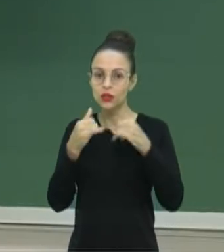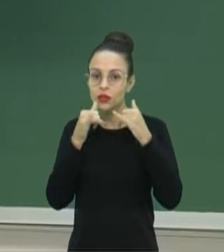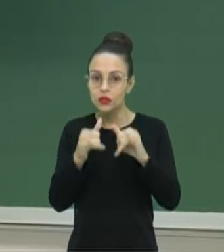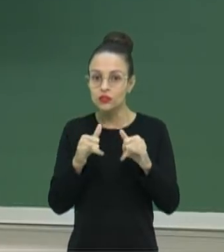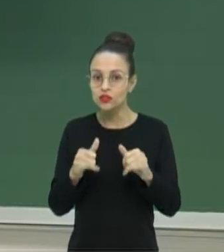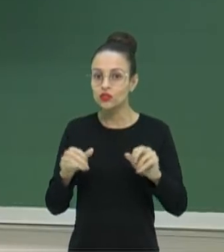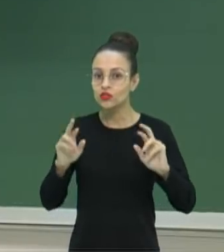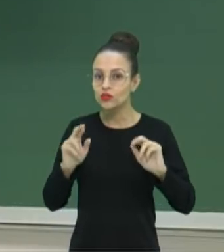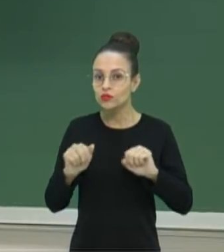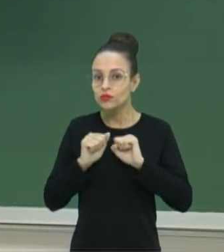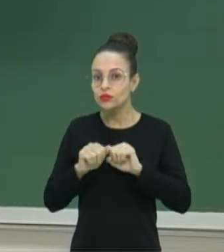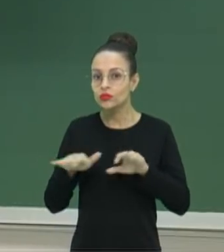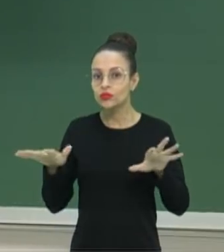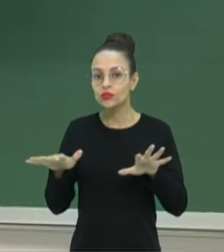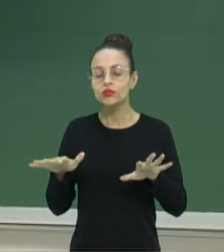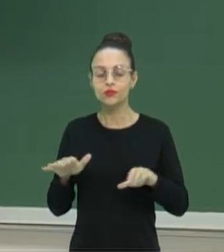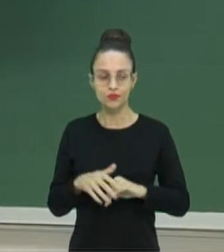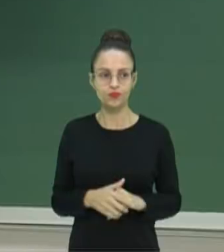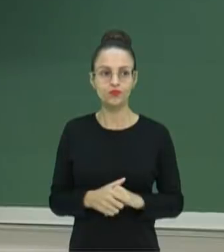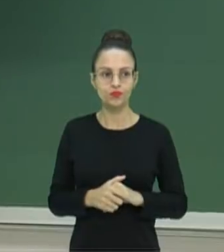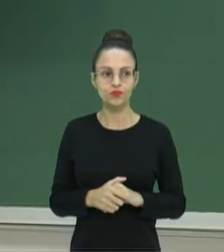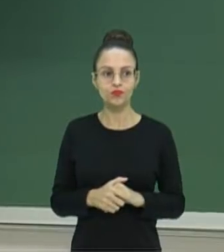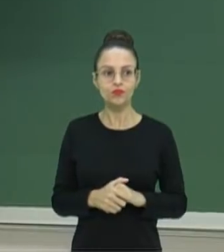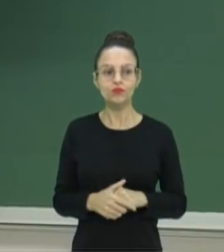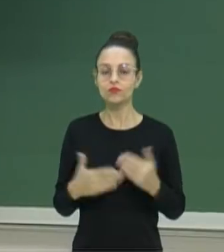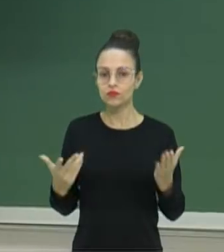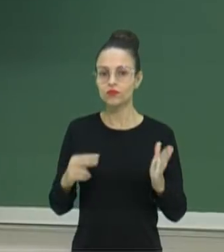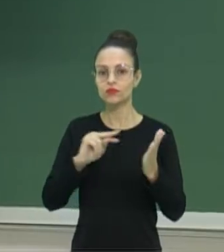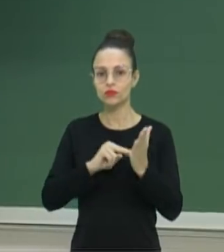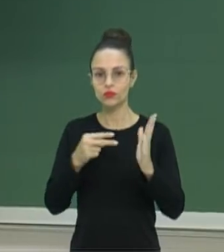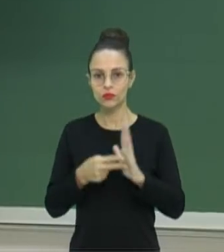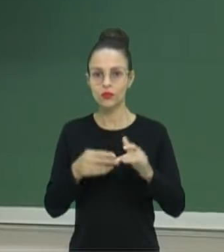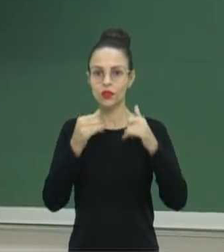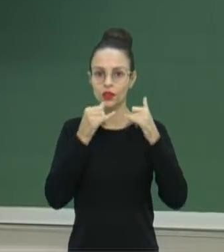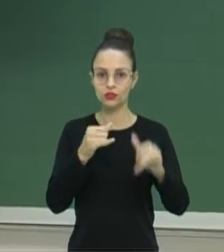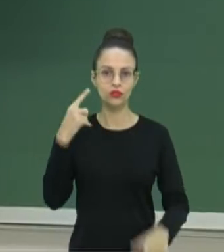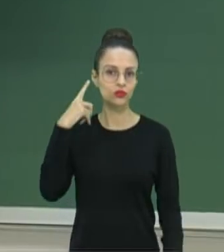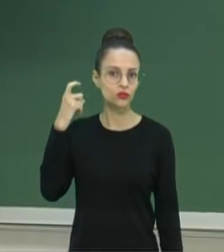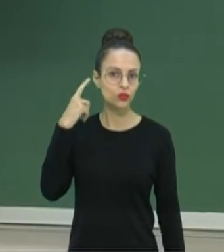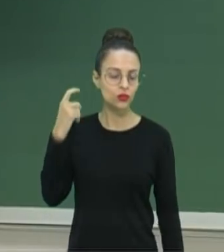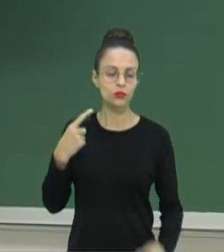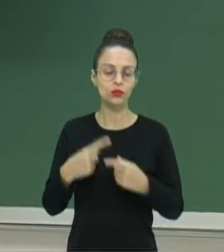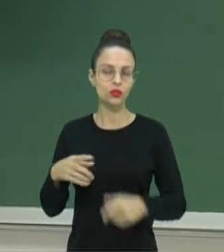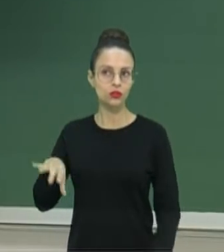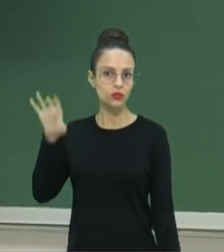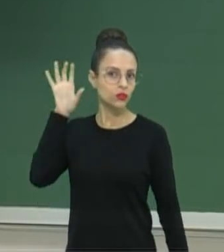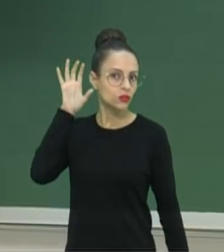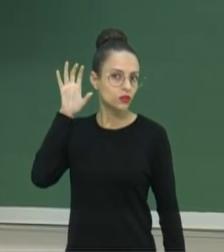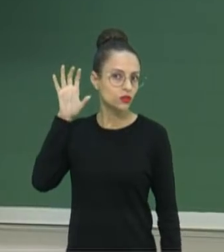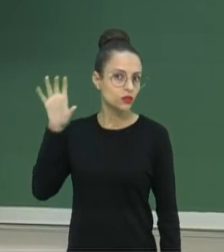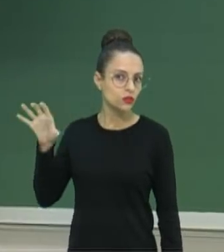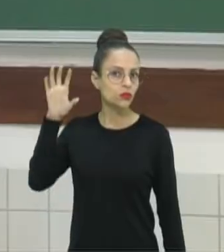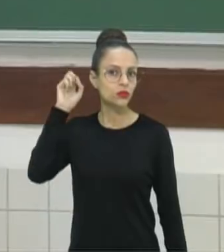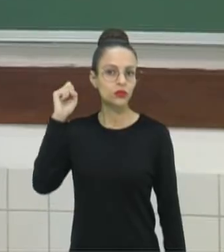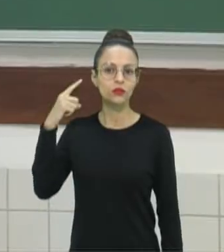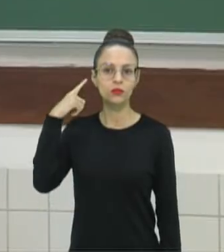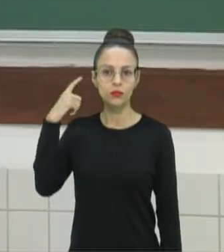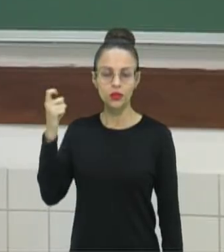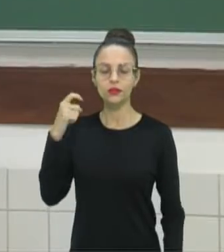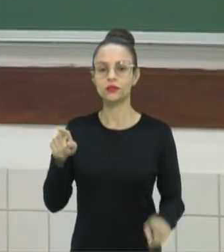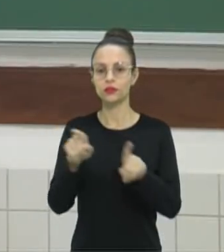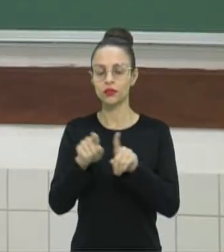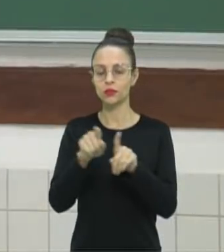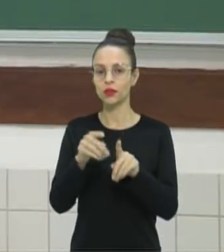energias dissipativas, que a gente diz, né? Ou seja, energia sonora, porque você ouve lá o barulhão, certo? A